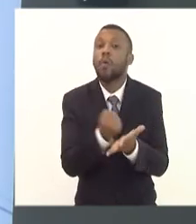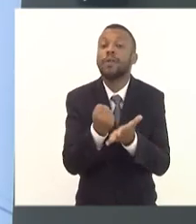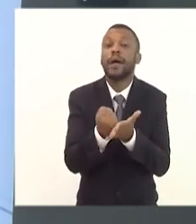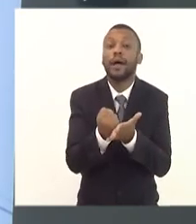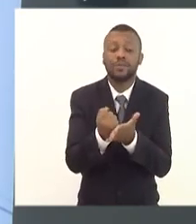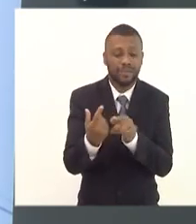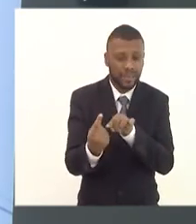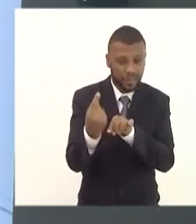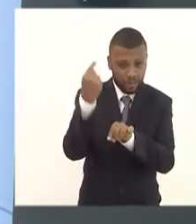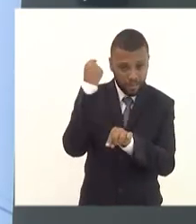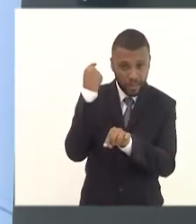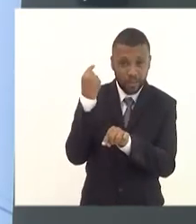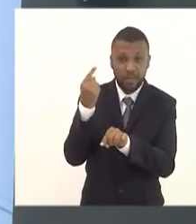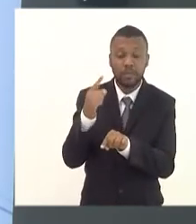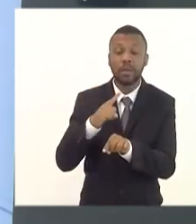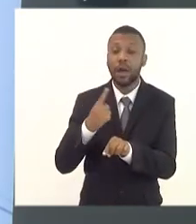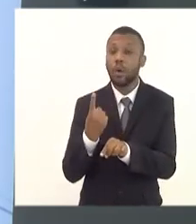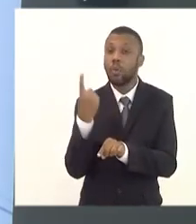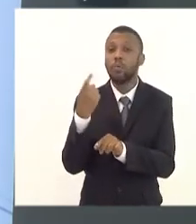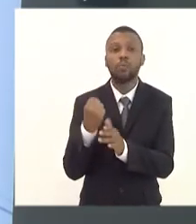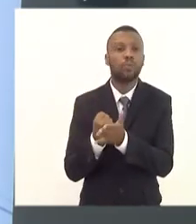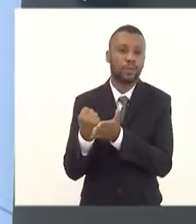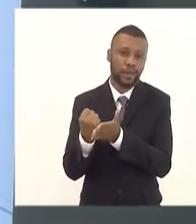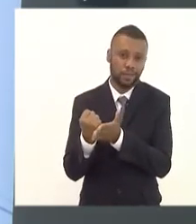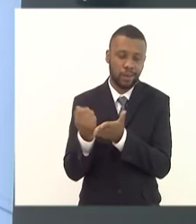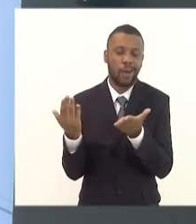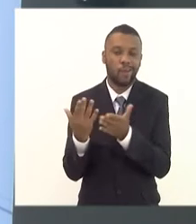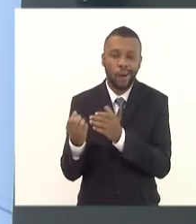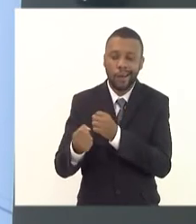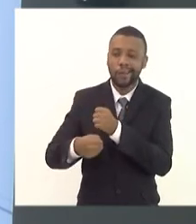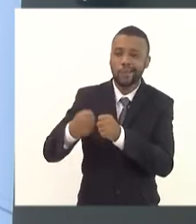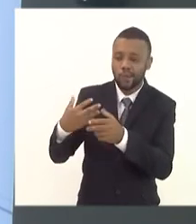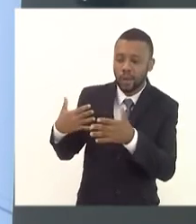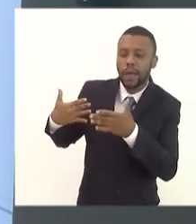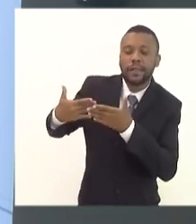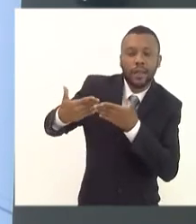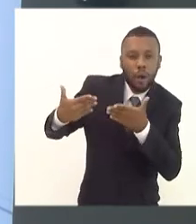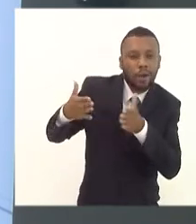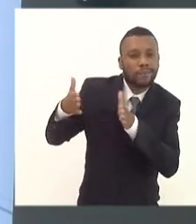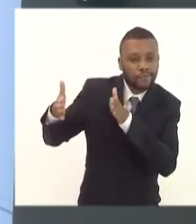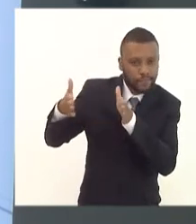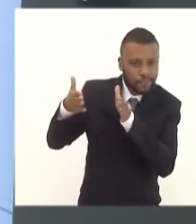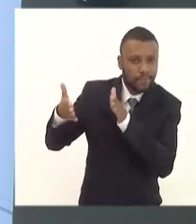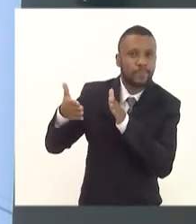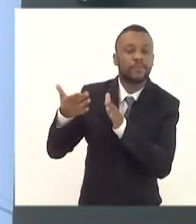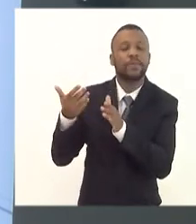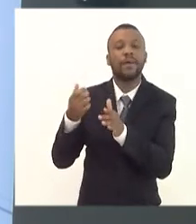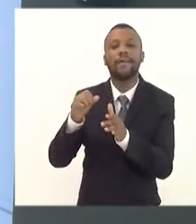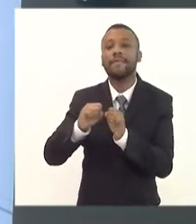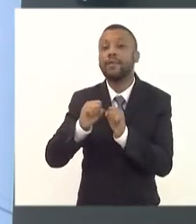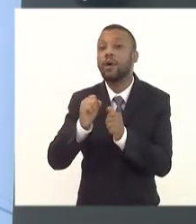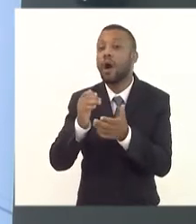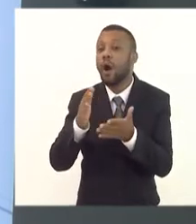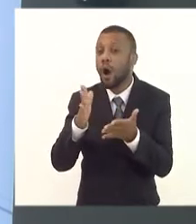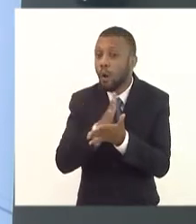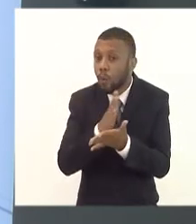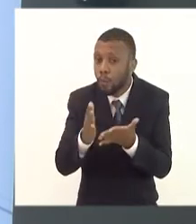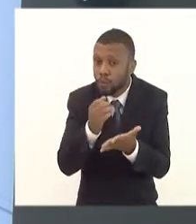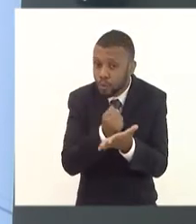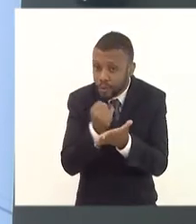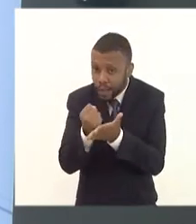um único contrato. E agora, de uns anos para cá, eles foram divididos, foram feitos alguns contratos por região hidrográfica.